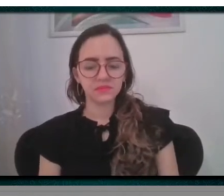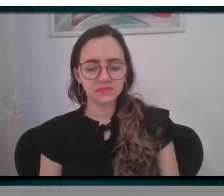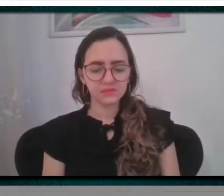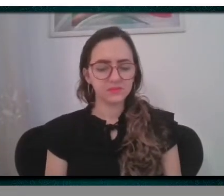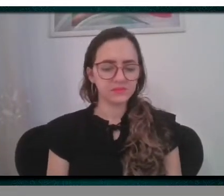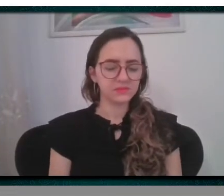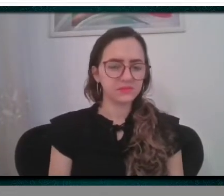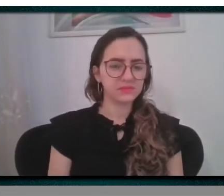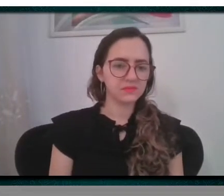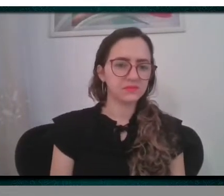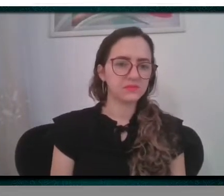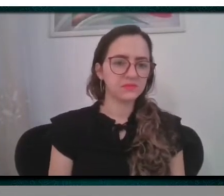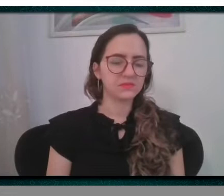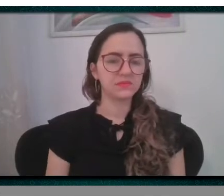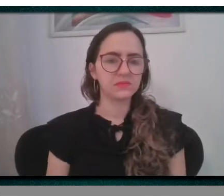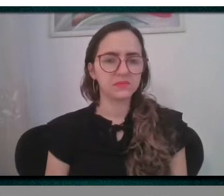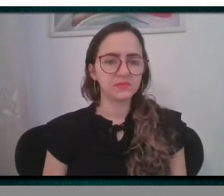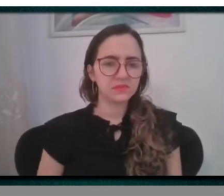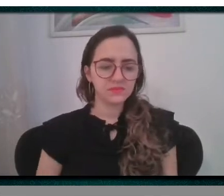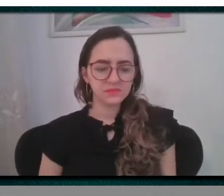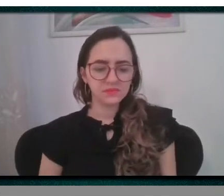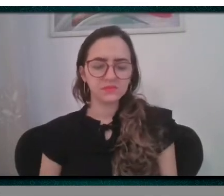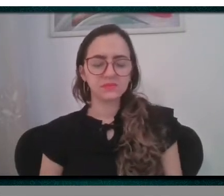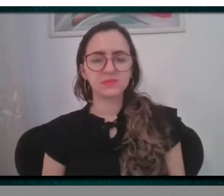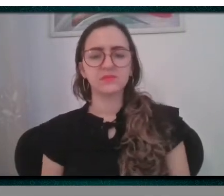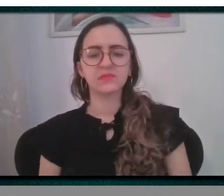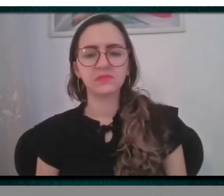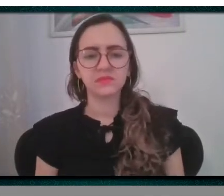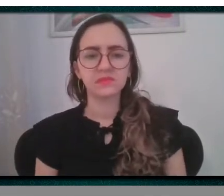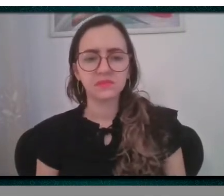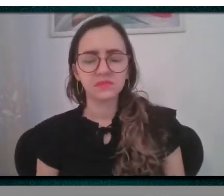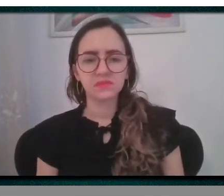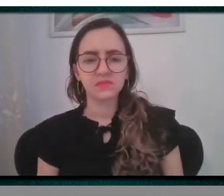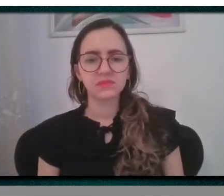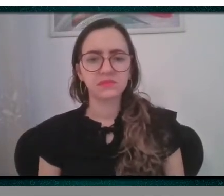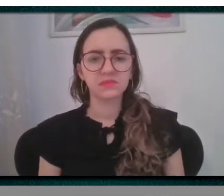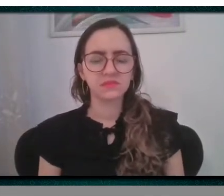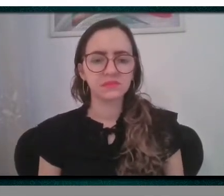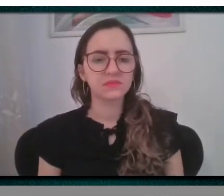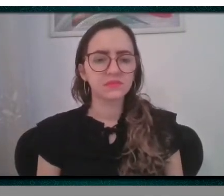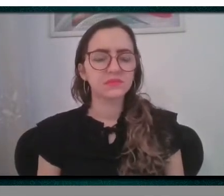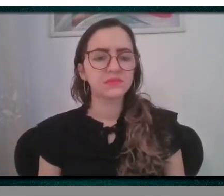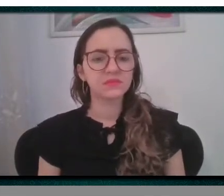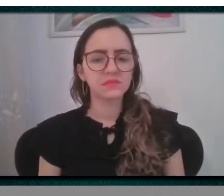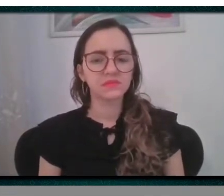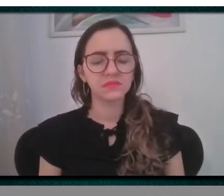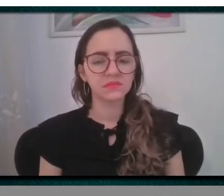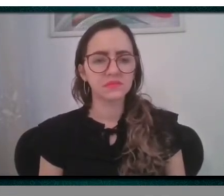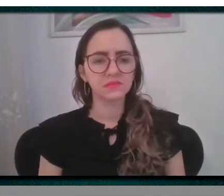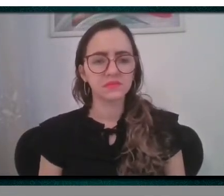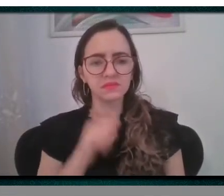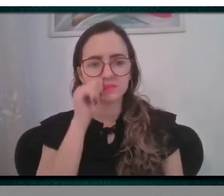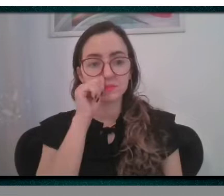coisa, gente, acontece para as bases. Então, quando a gente fala de base,